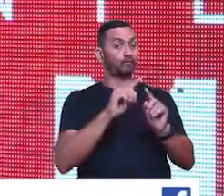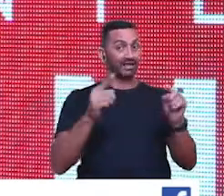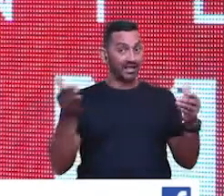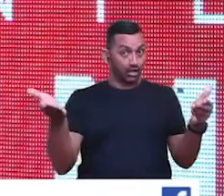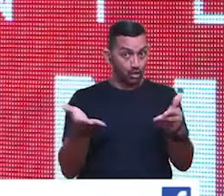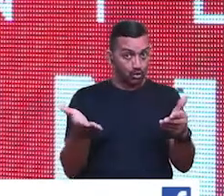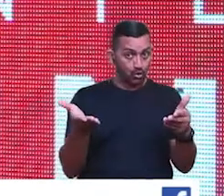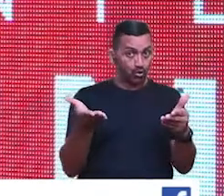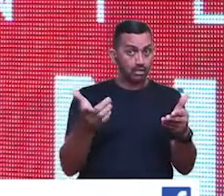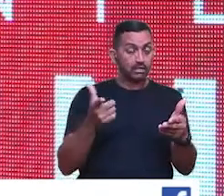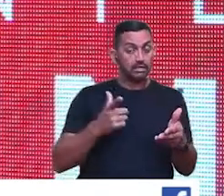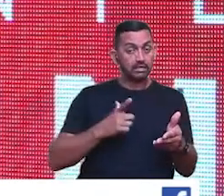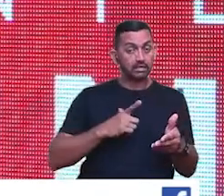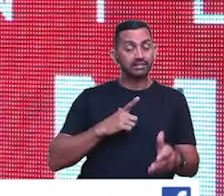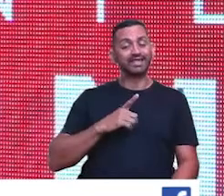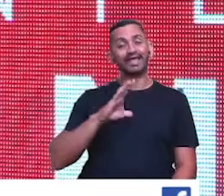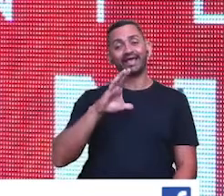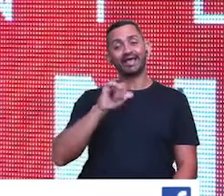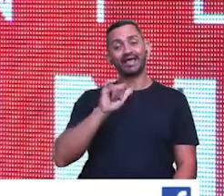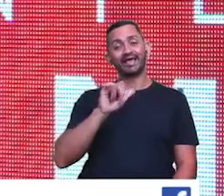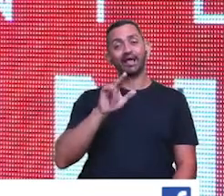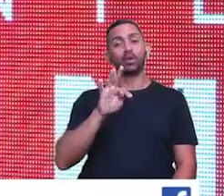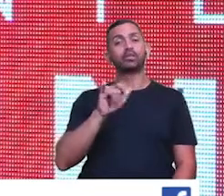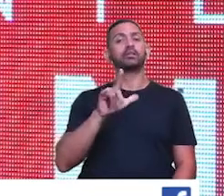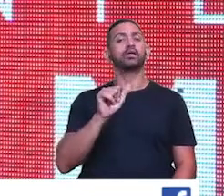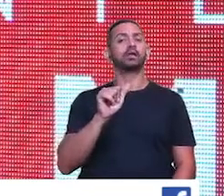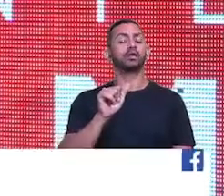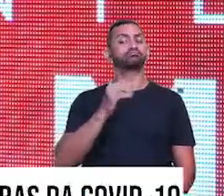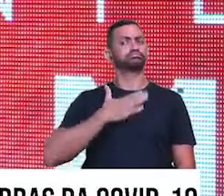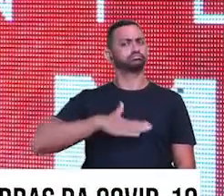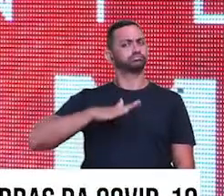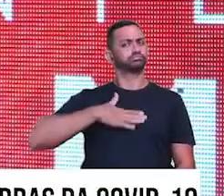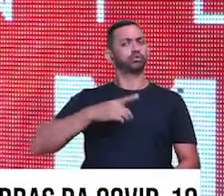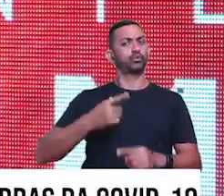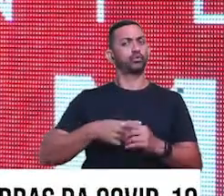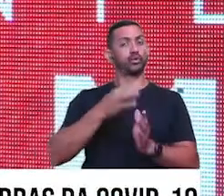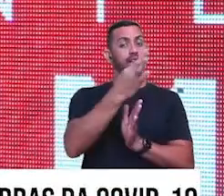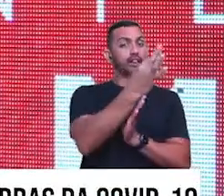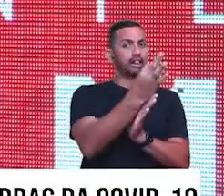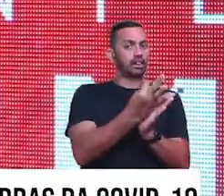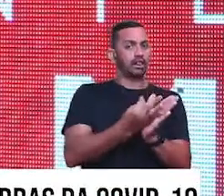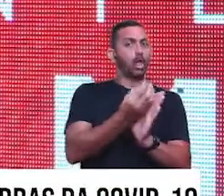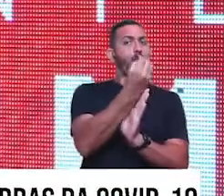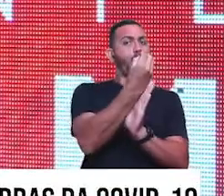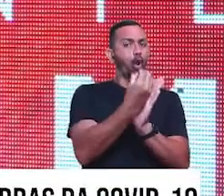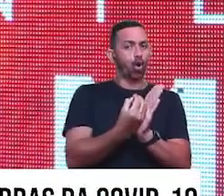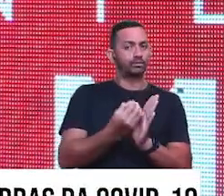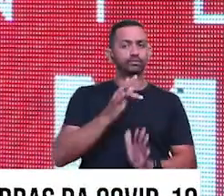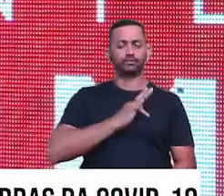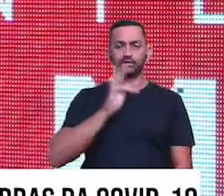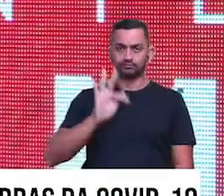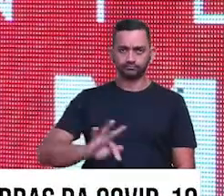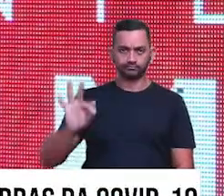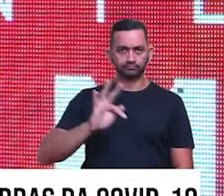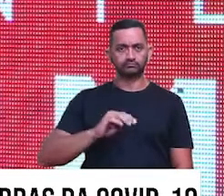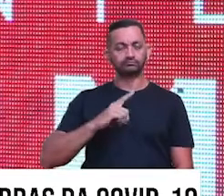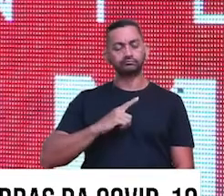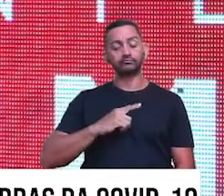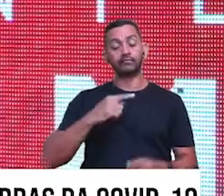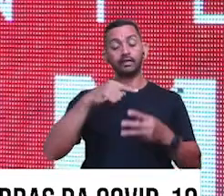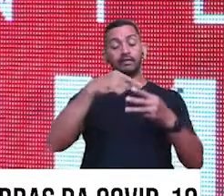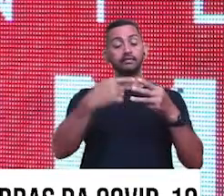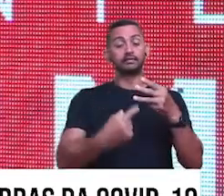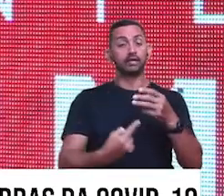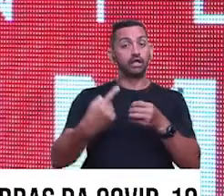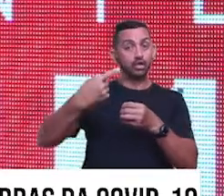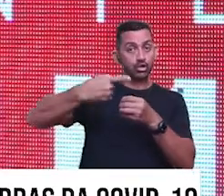operação. Desta vez, a gente está com cautela também ao falar sobre o assunto, porque nós recebemos o texto oficial da Polícia Federal, que cita